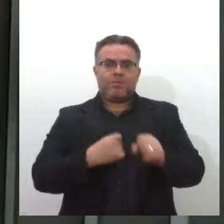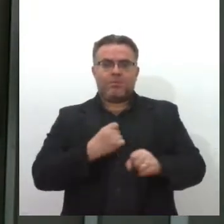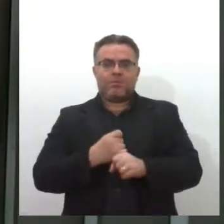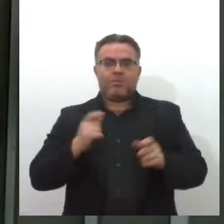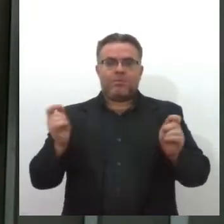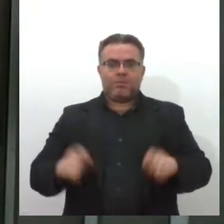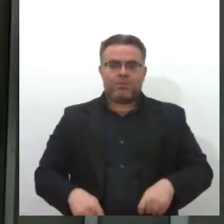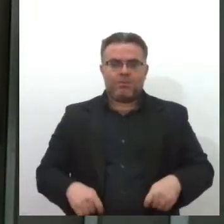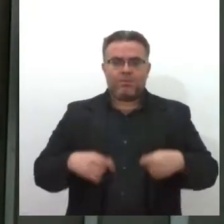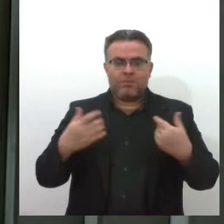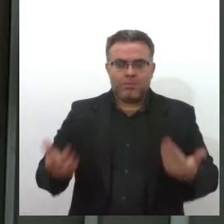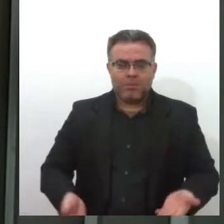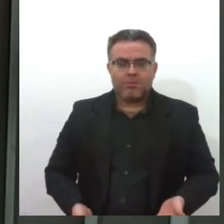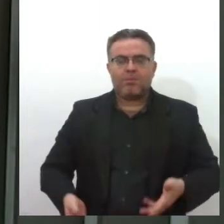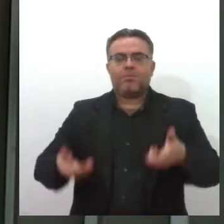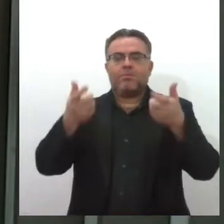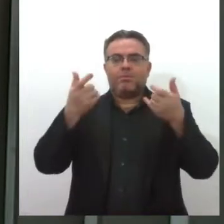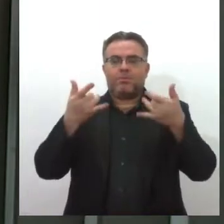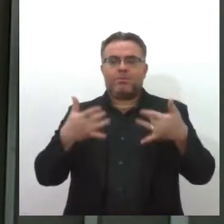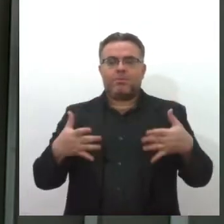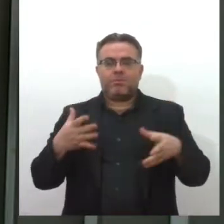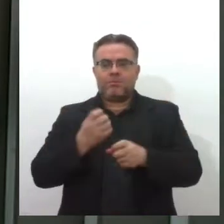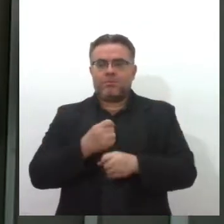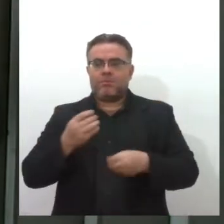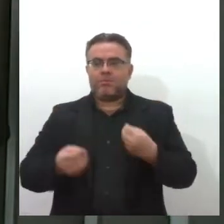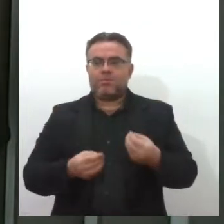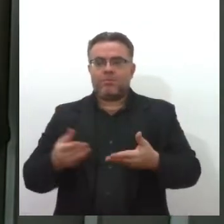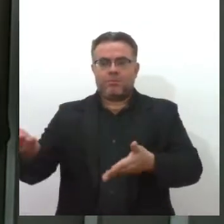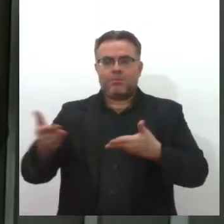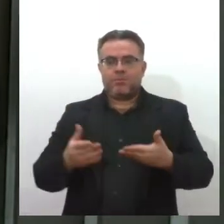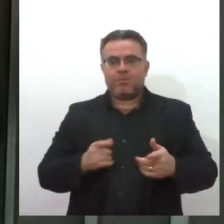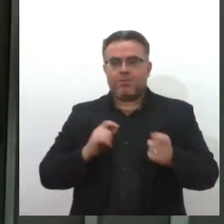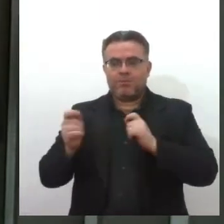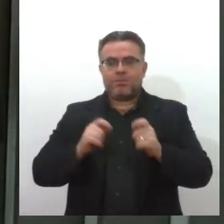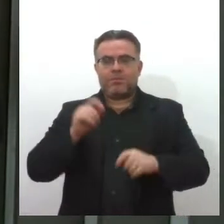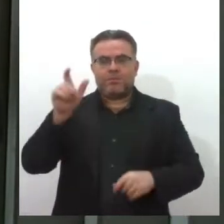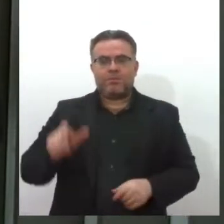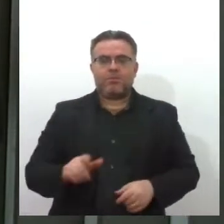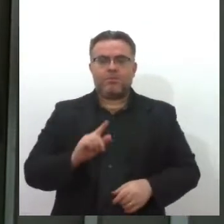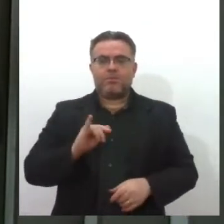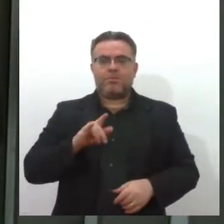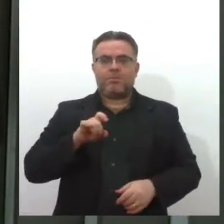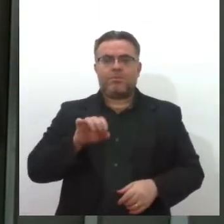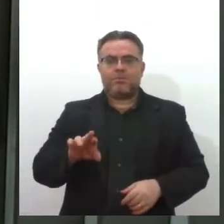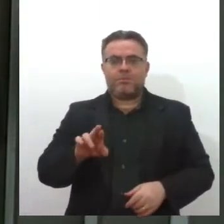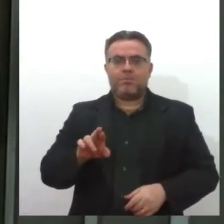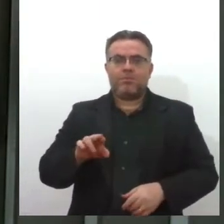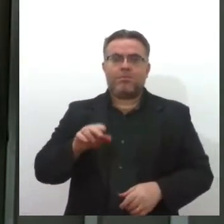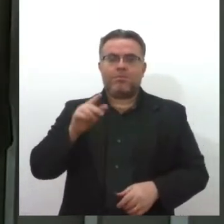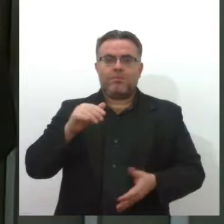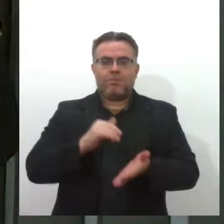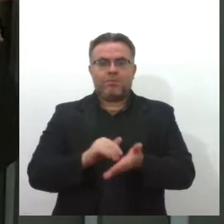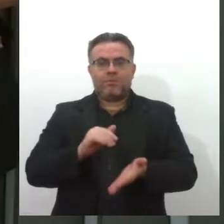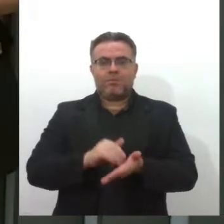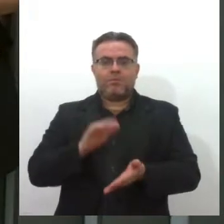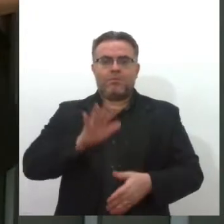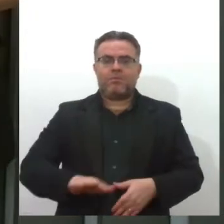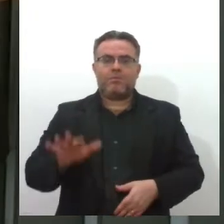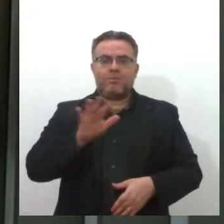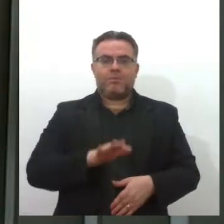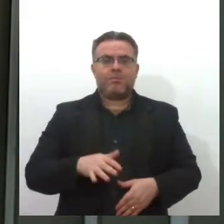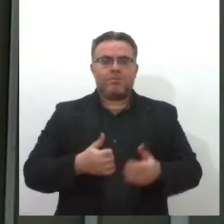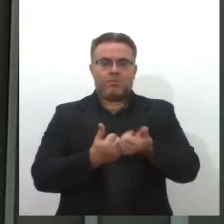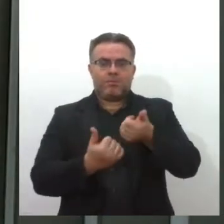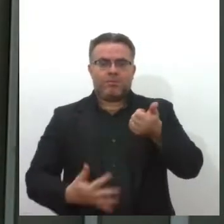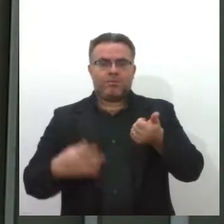fazer um balanço das atividades legislativas, eu vou conversar agora com Igor Albuquerque, ele é subsecretário-geral da mesa diretora da